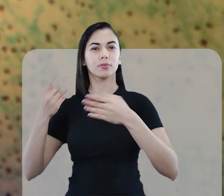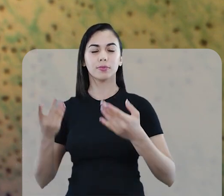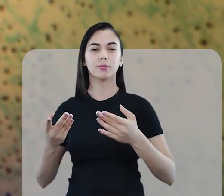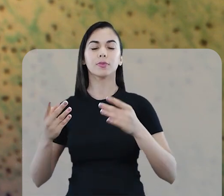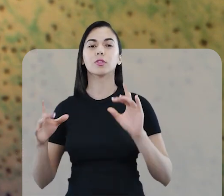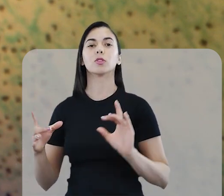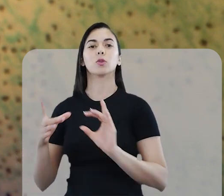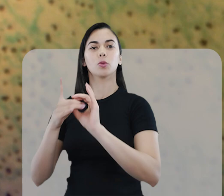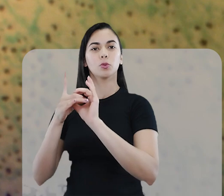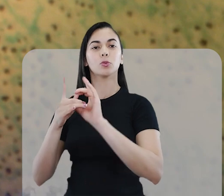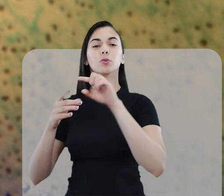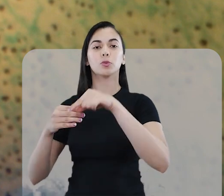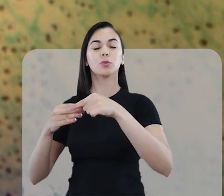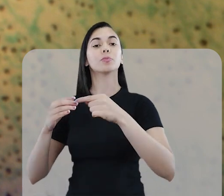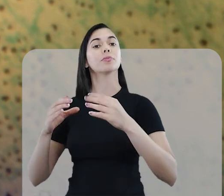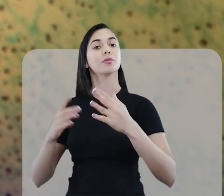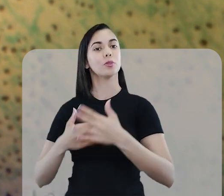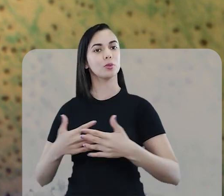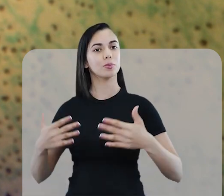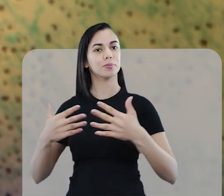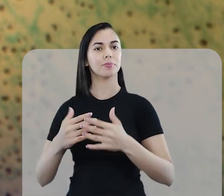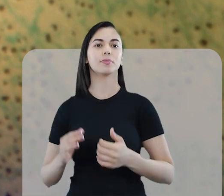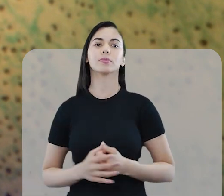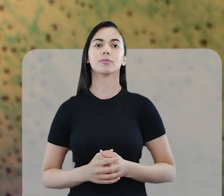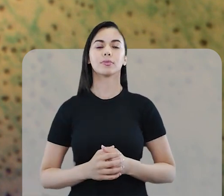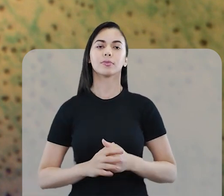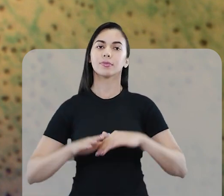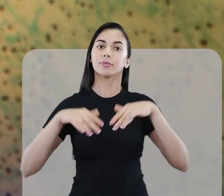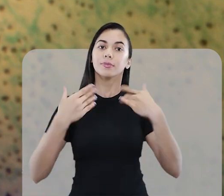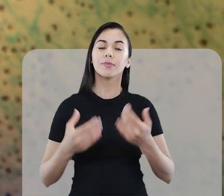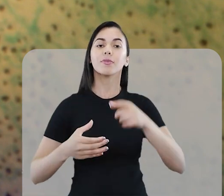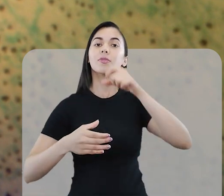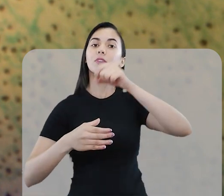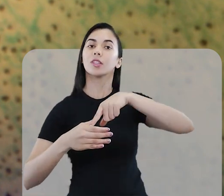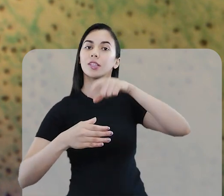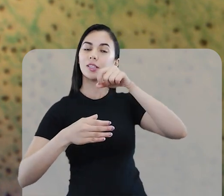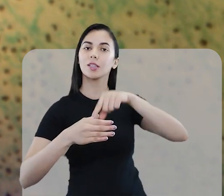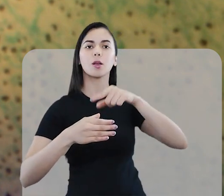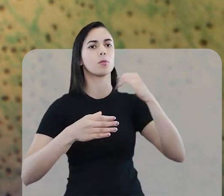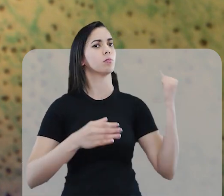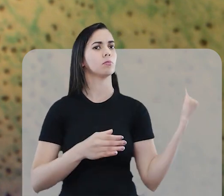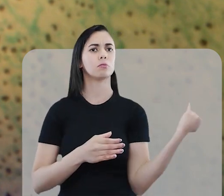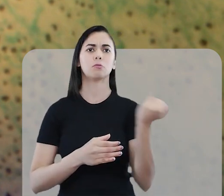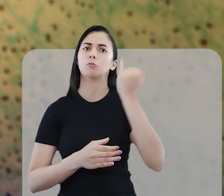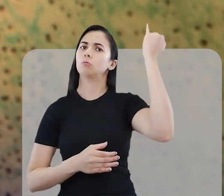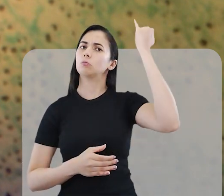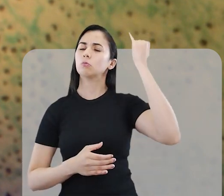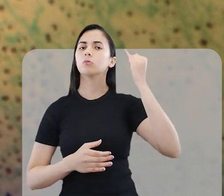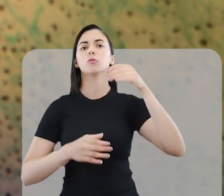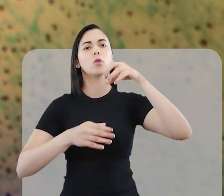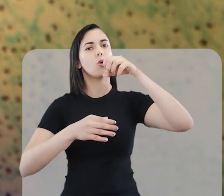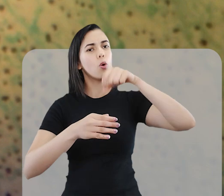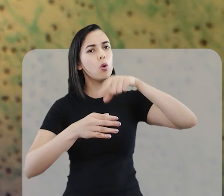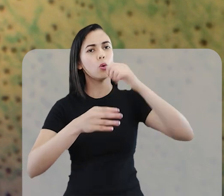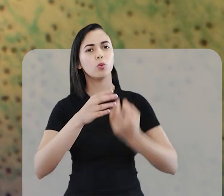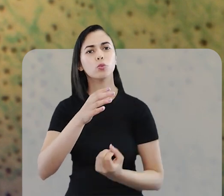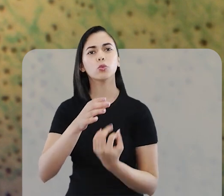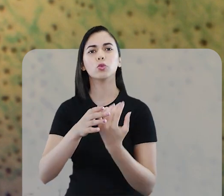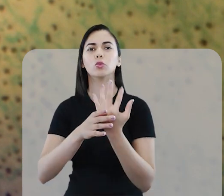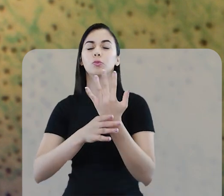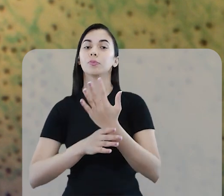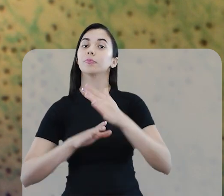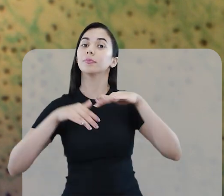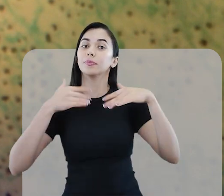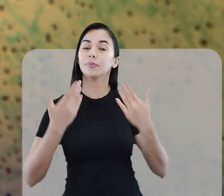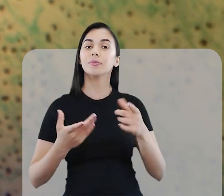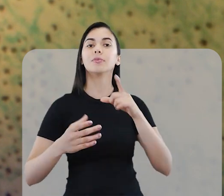unidas aqui nesse tecido. A semente é um órgão extremamente importante de reprodução da planta, ou seja, a partir